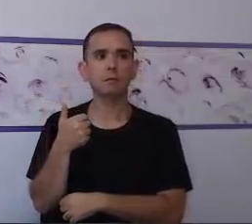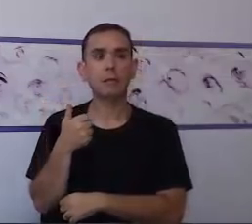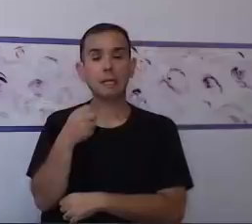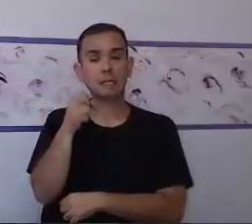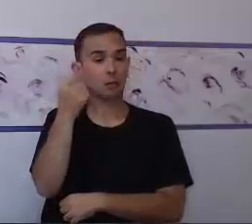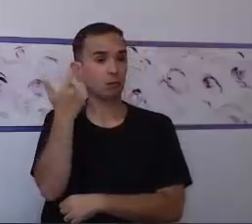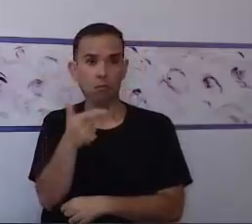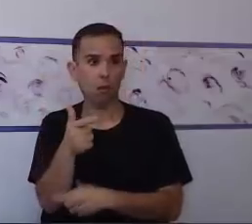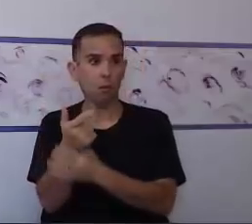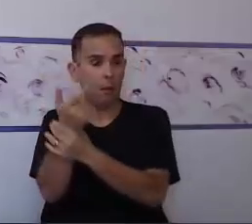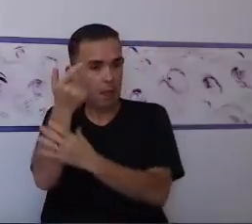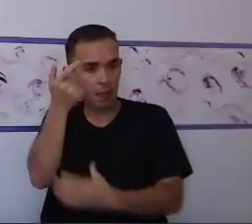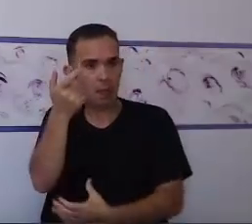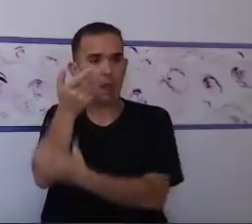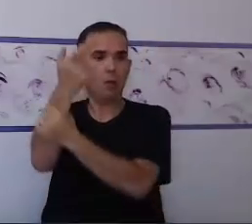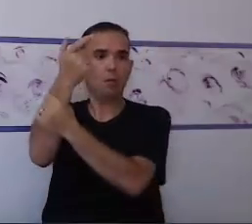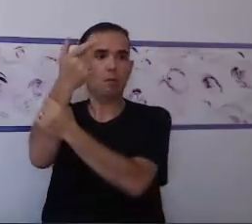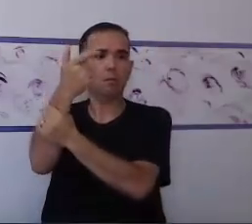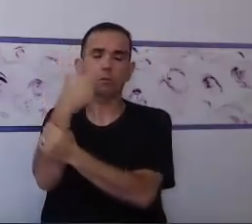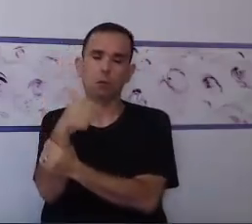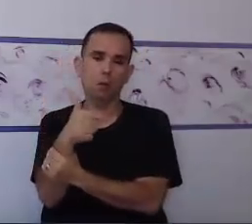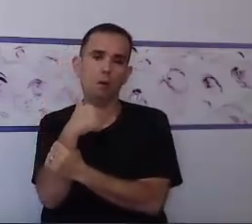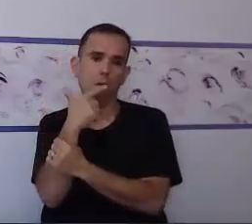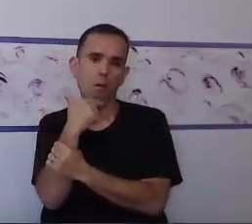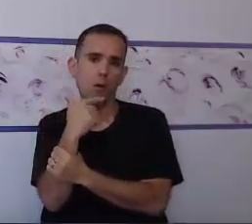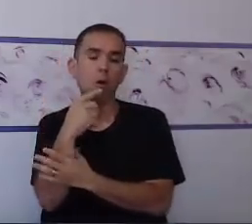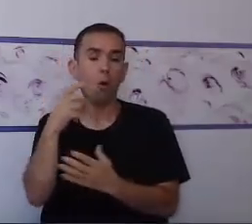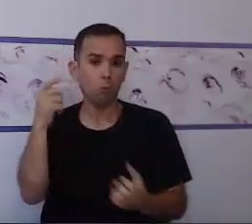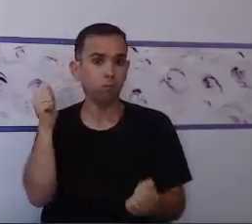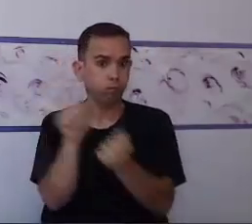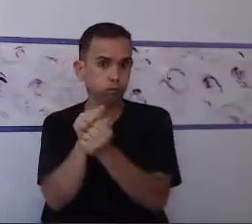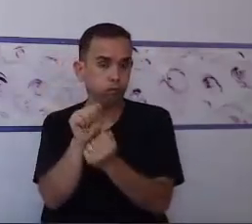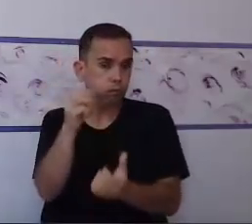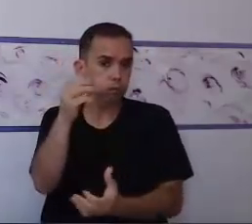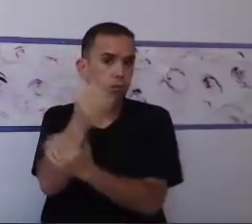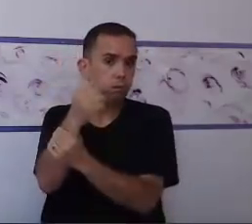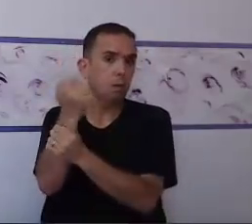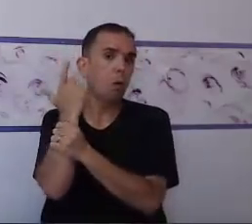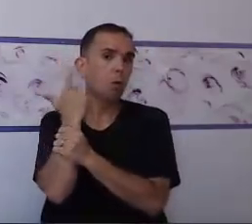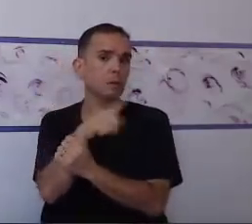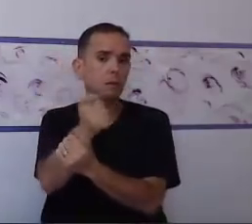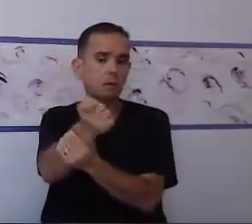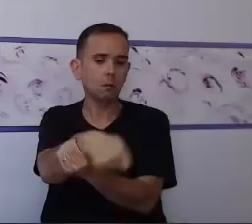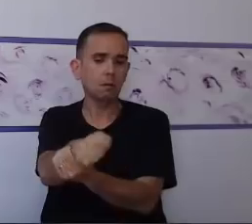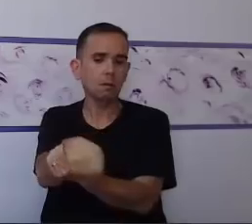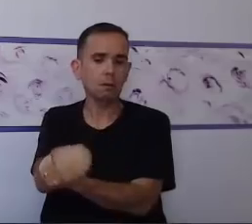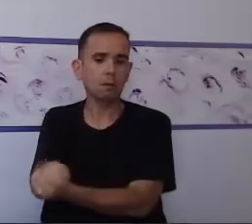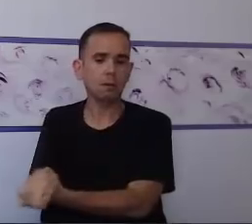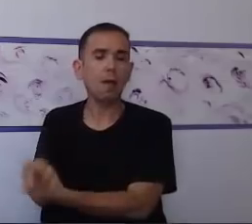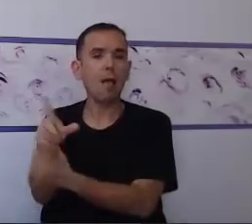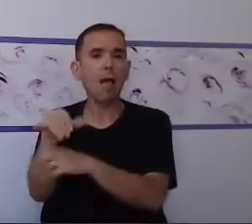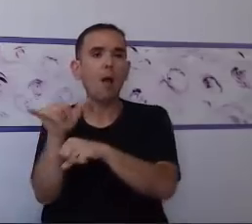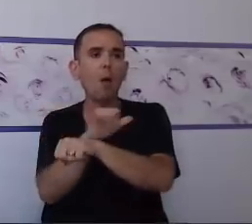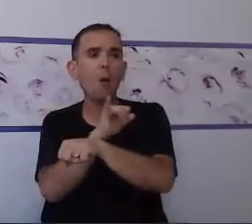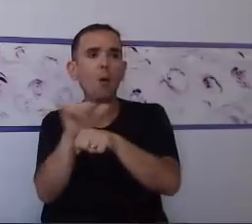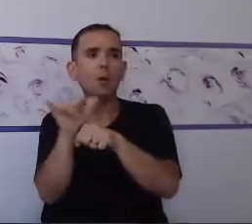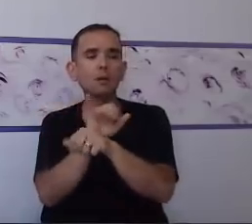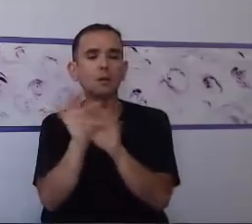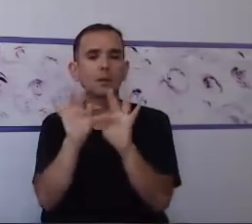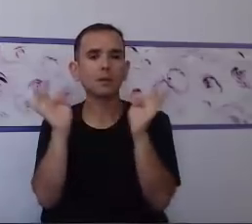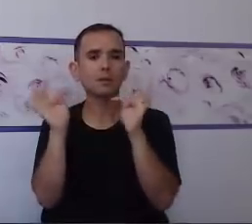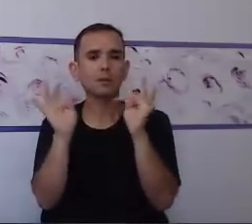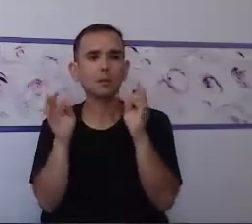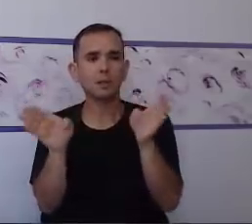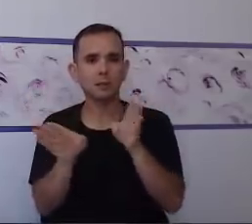o peso, sem o apoio, eu não consigo. Com o peso e com o apoio, eu consigo realizar o meu registro. Isso tudo são recursos da tecnologia